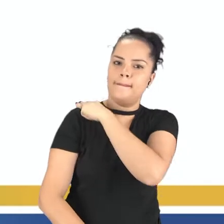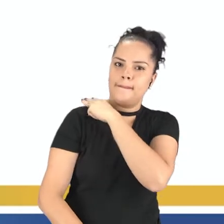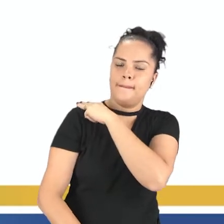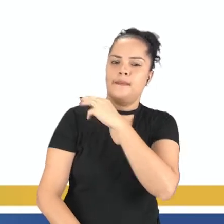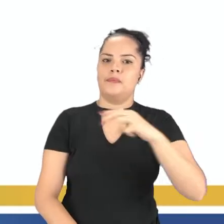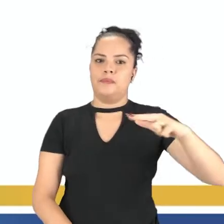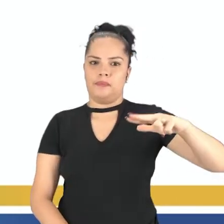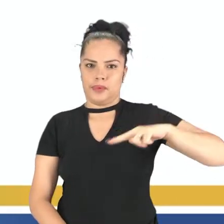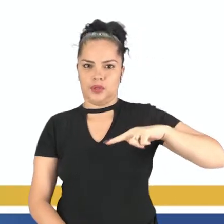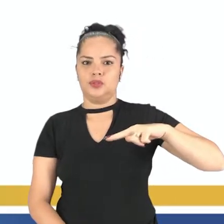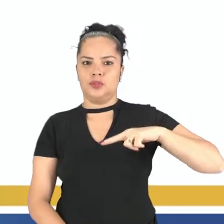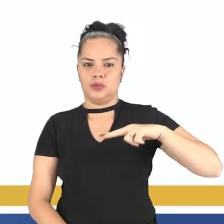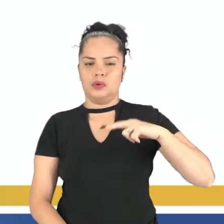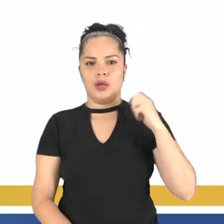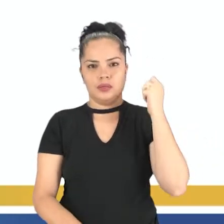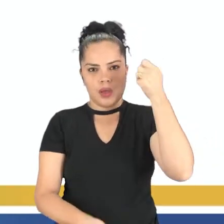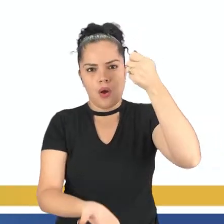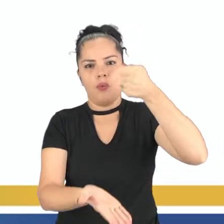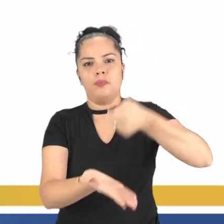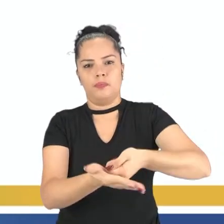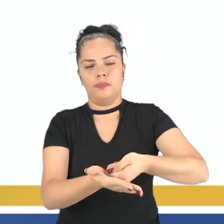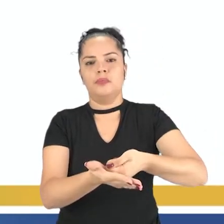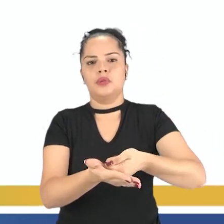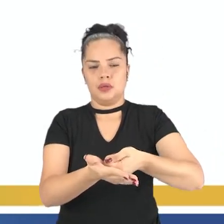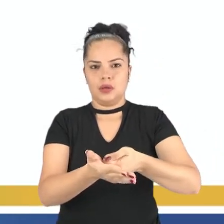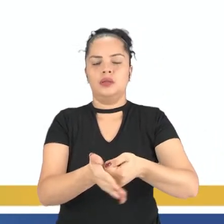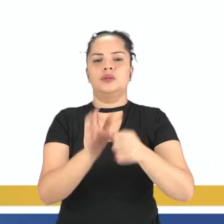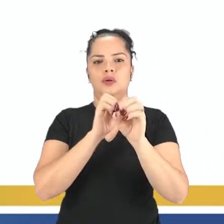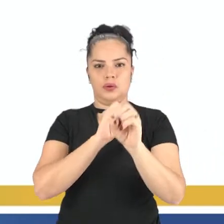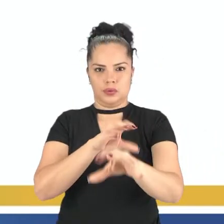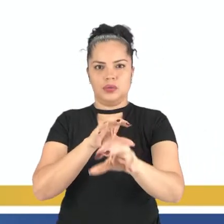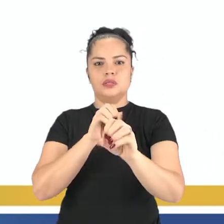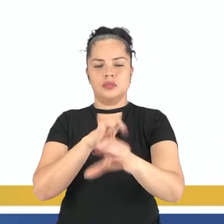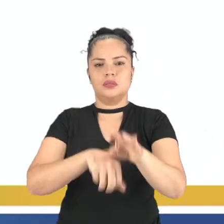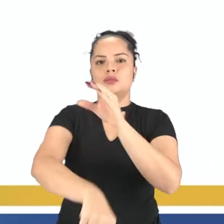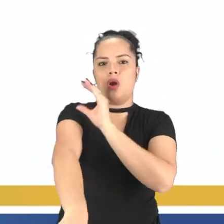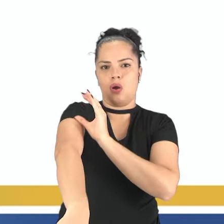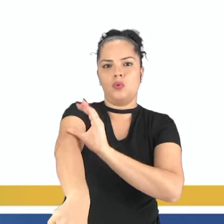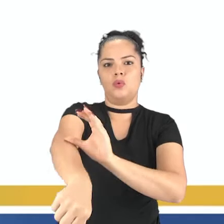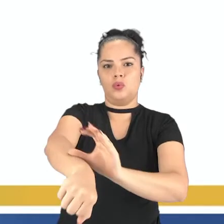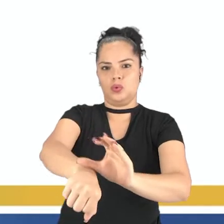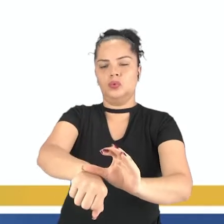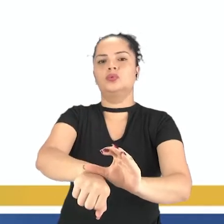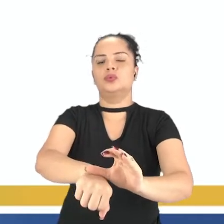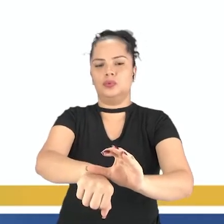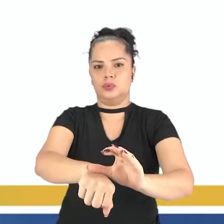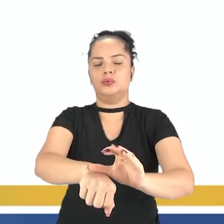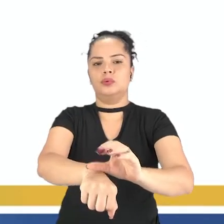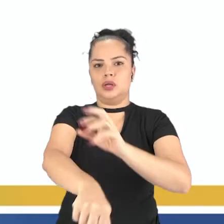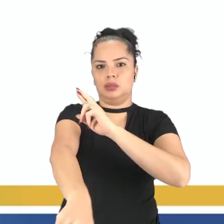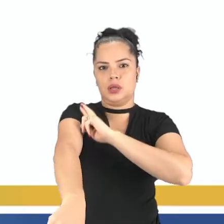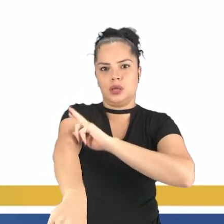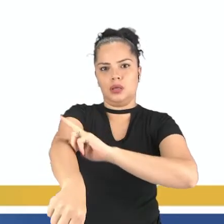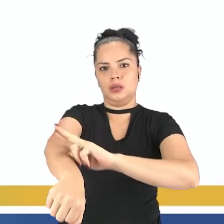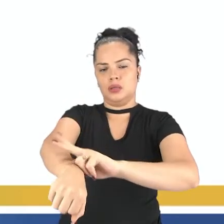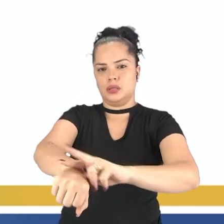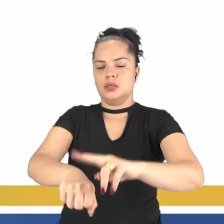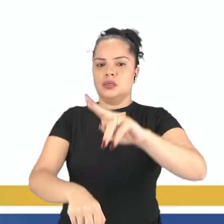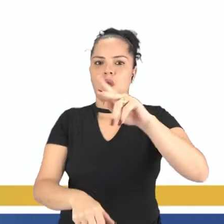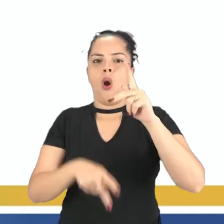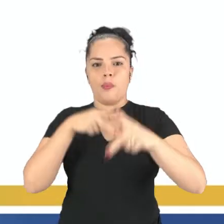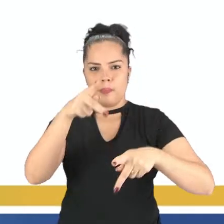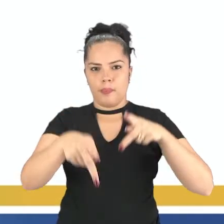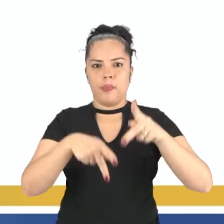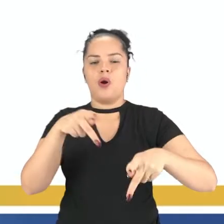torna-se obrigatório o ensino sobre a história e cultura afro-brasileira. A Lei 10.639 é uma lei do Brasil